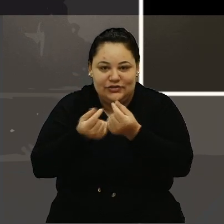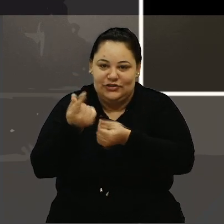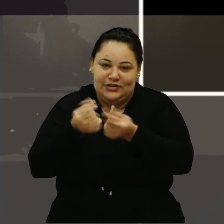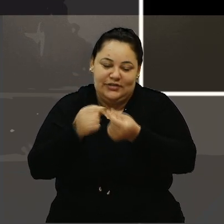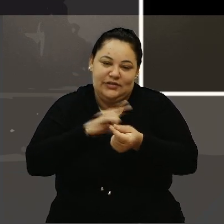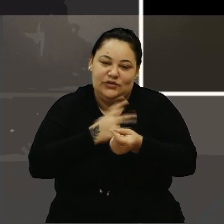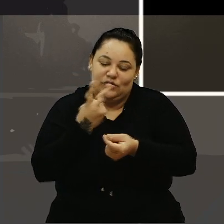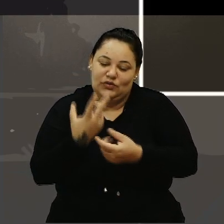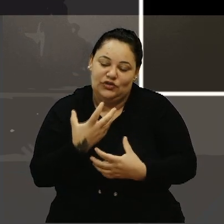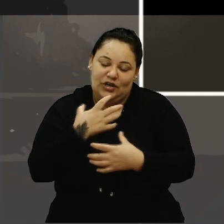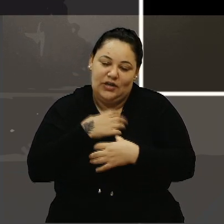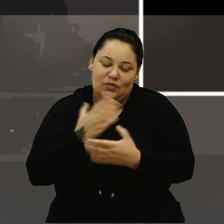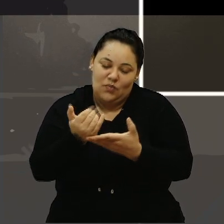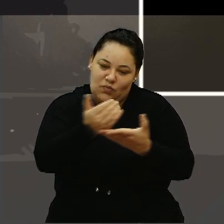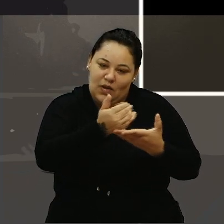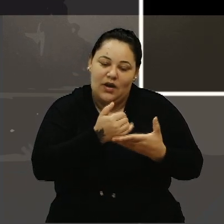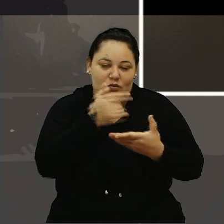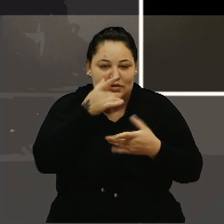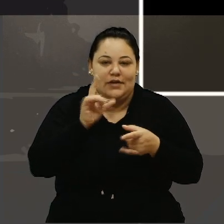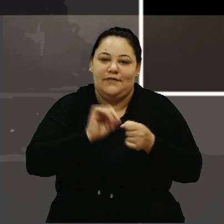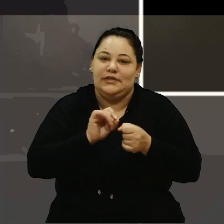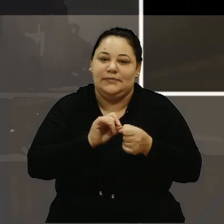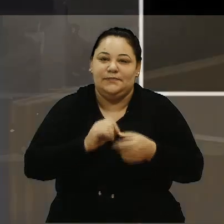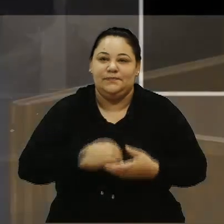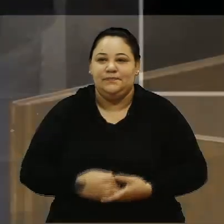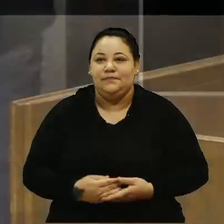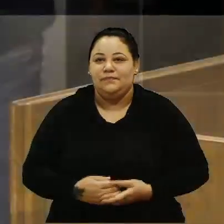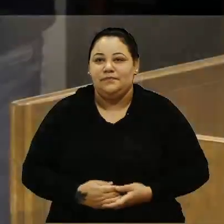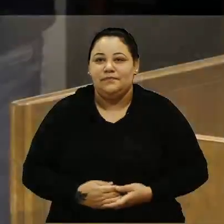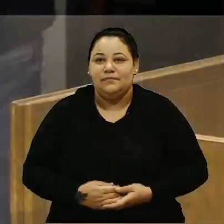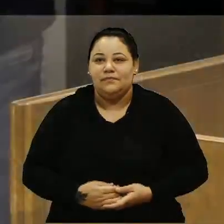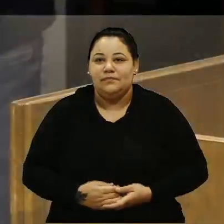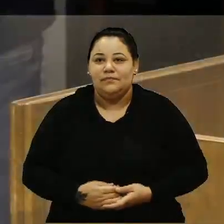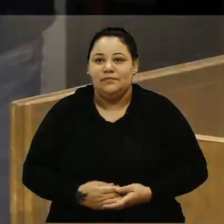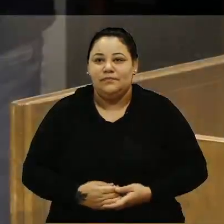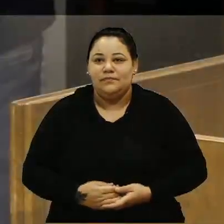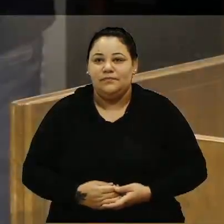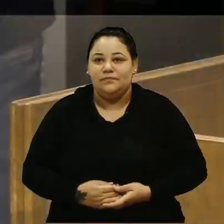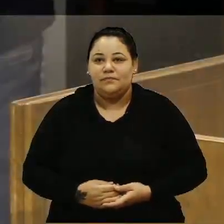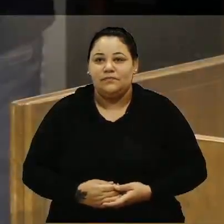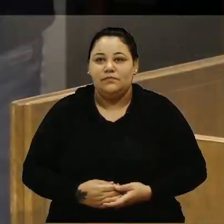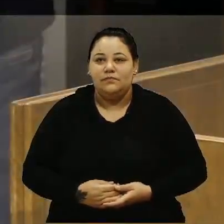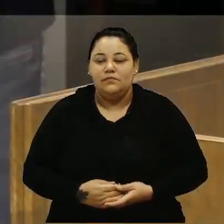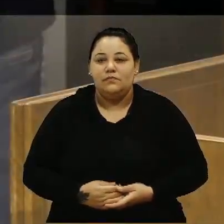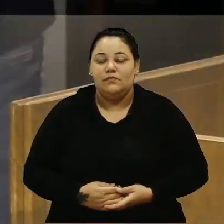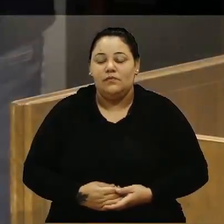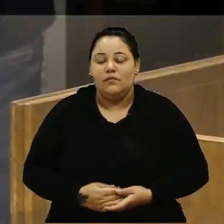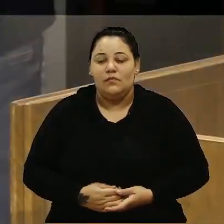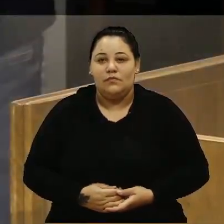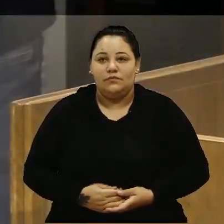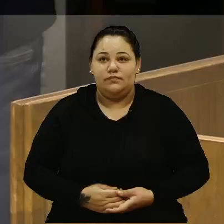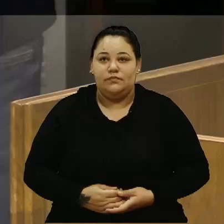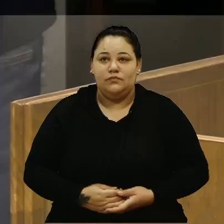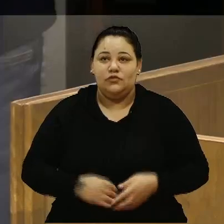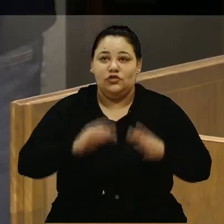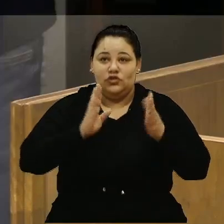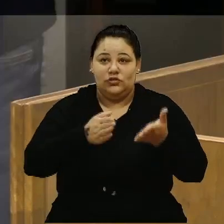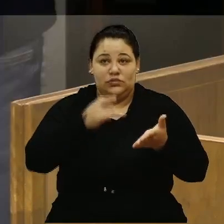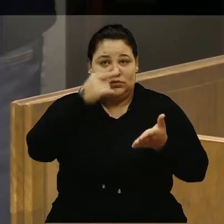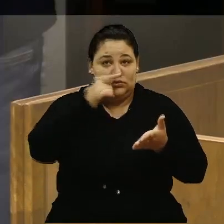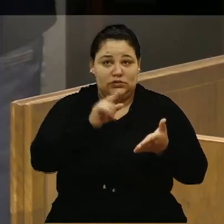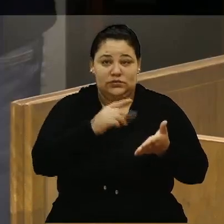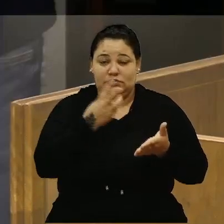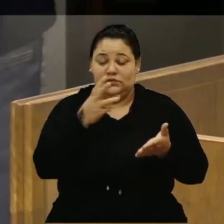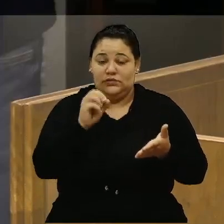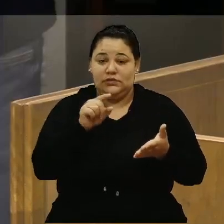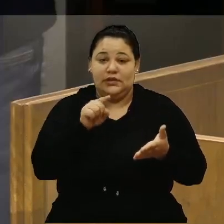de arrecadação que a gente conseguiu construir até hoje. A princípio, a gente já conseguiu um valor de R$30